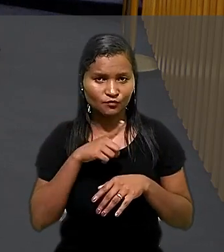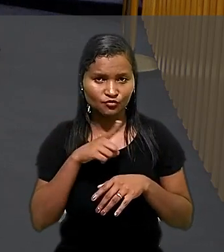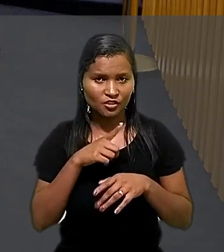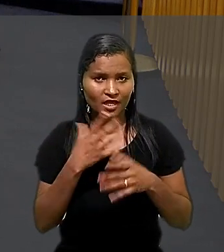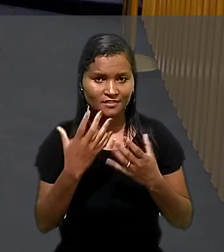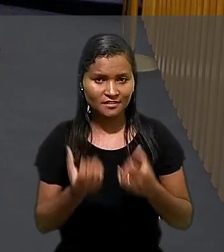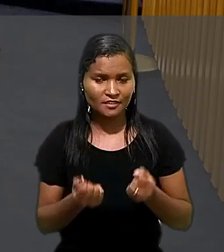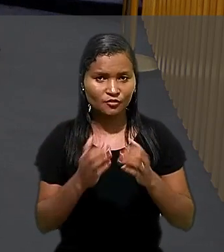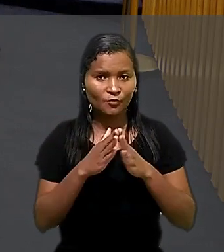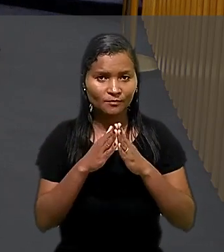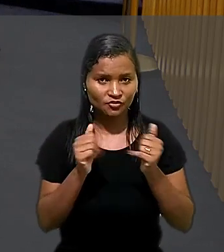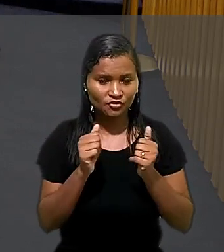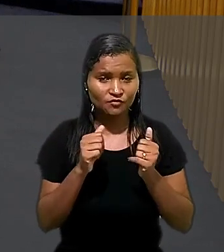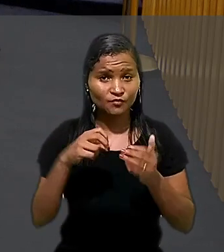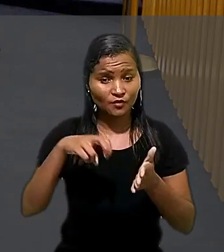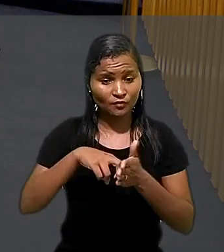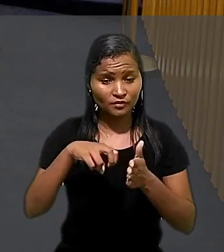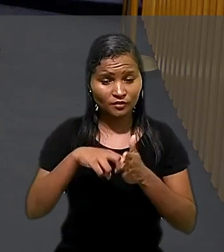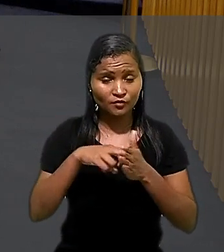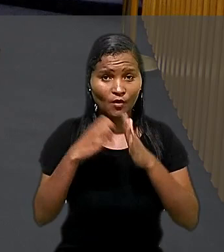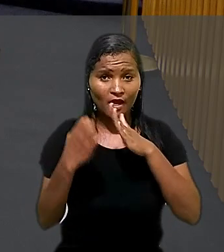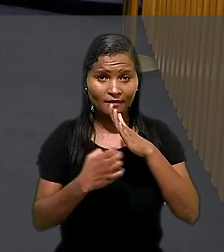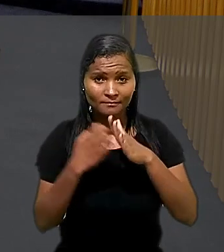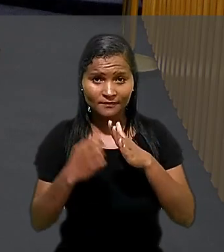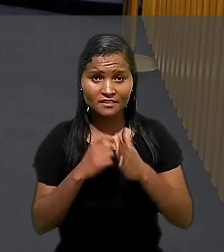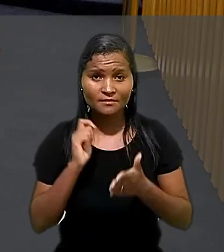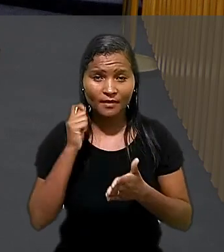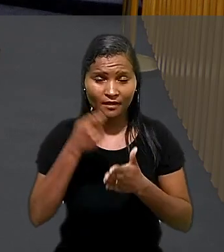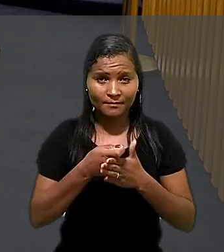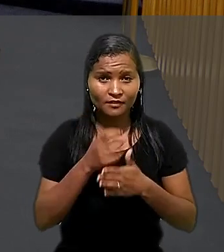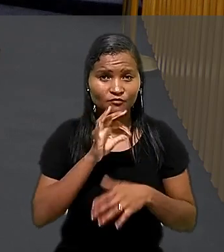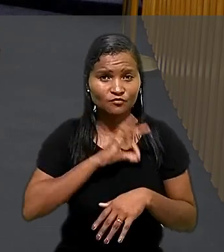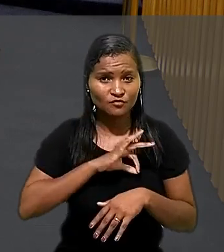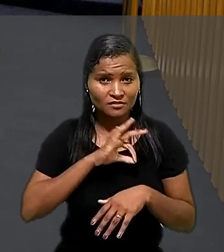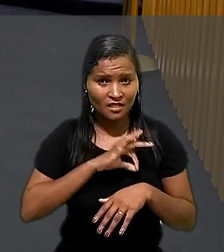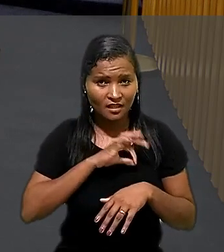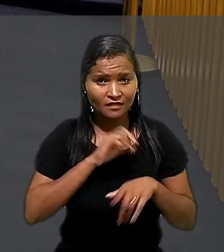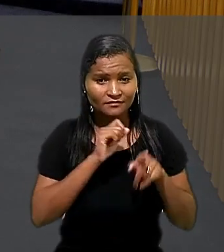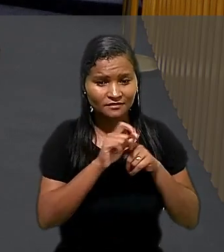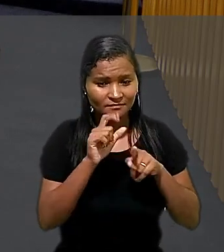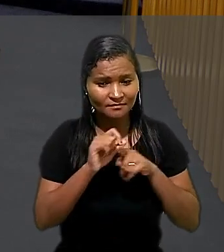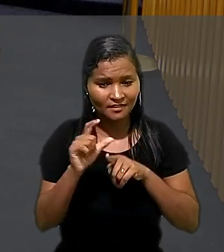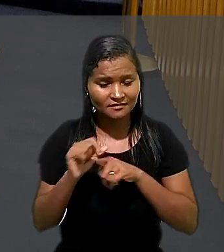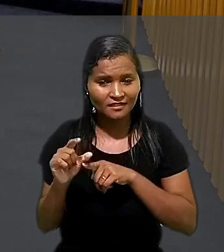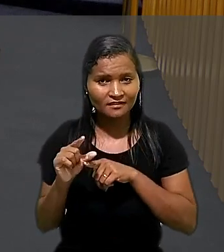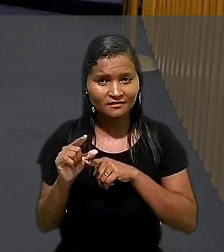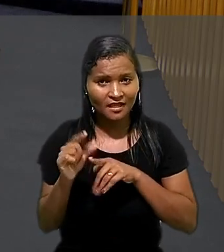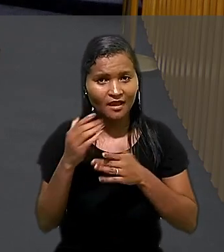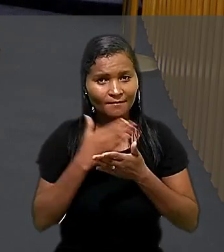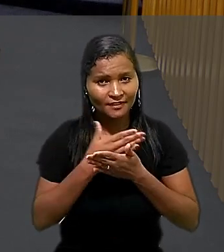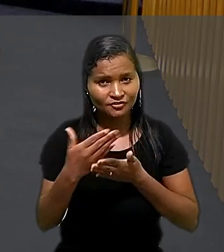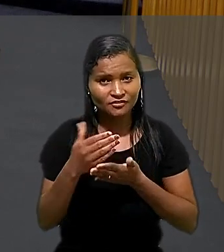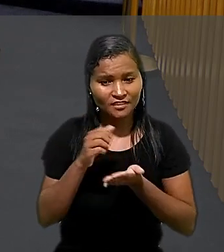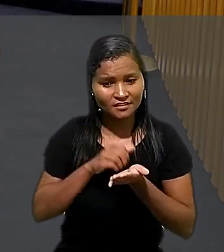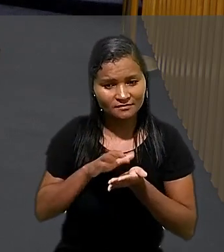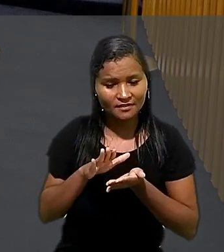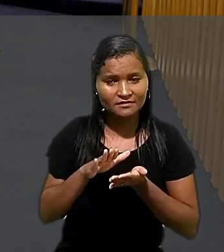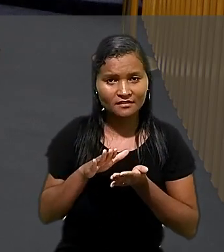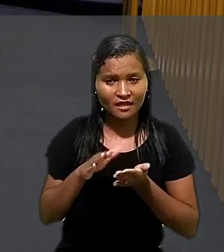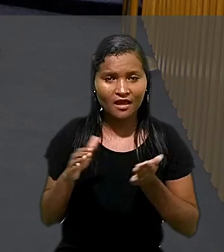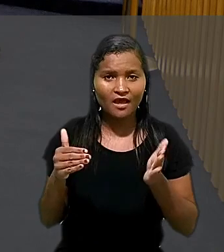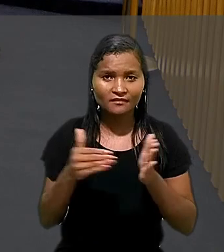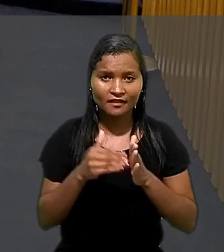negado o pedido e condenou a empresa ao pagamento dos salários e demais parcelas a partir da dispensa até a data em